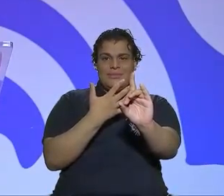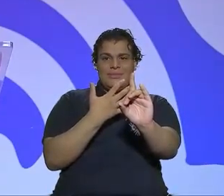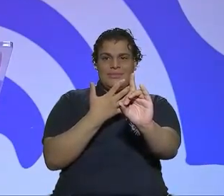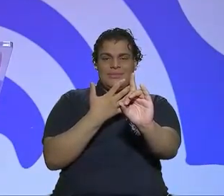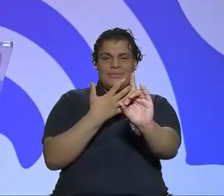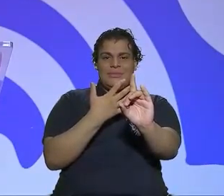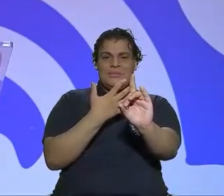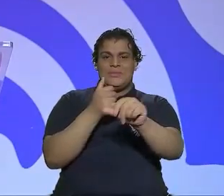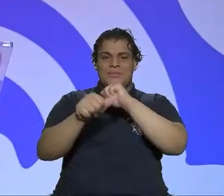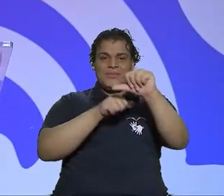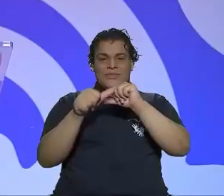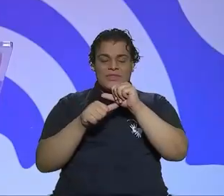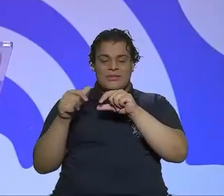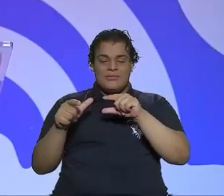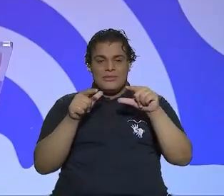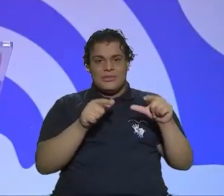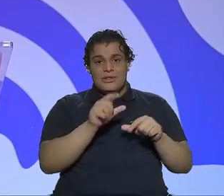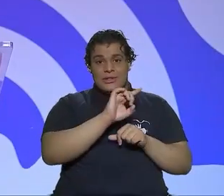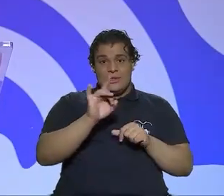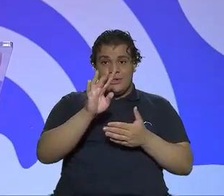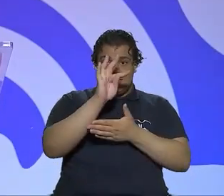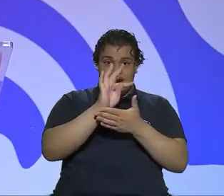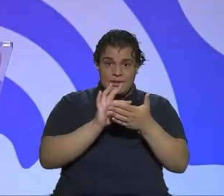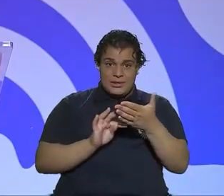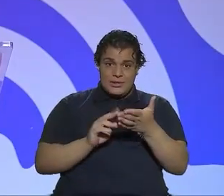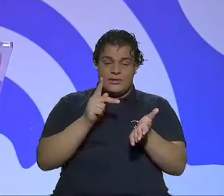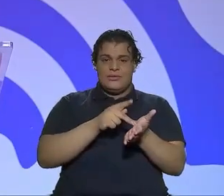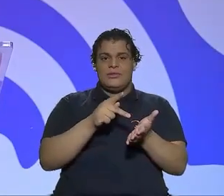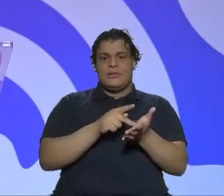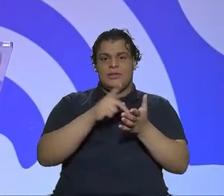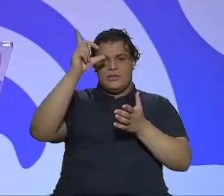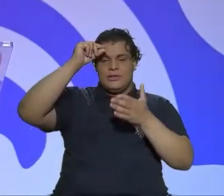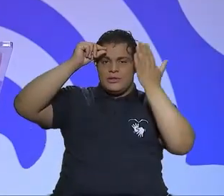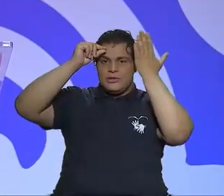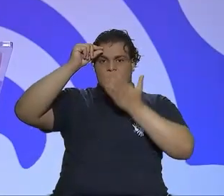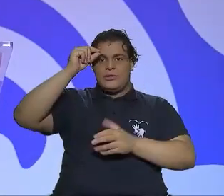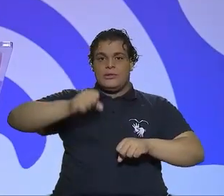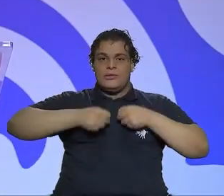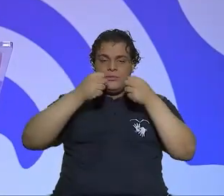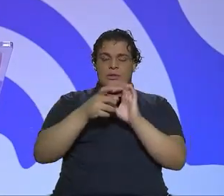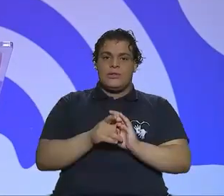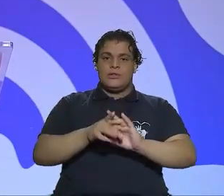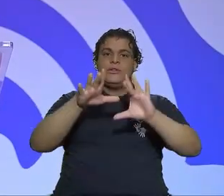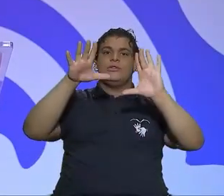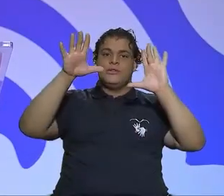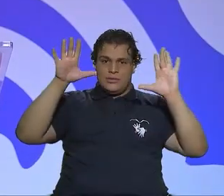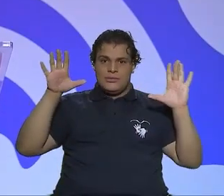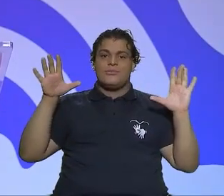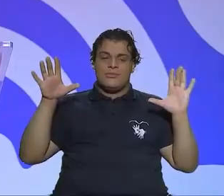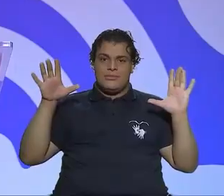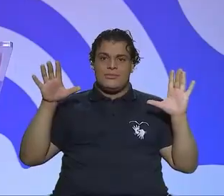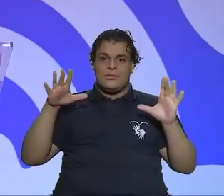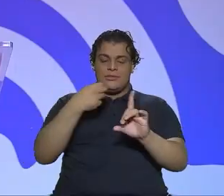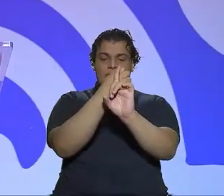pode transformar destinos e que cada texto escrito, com verdade e dedicação, pode abrir caminhos